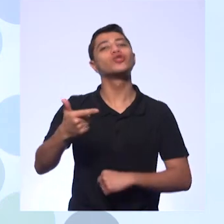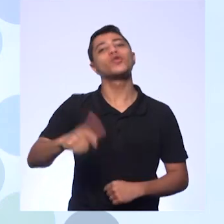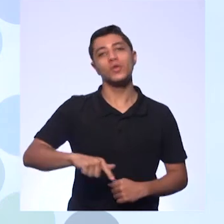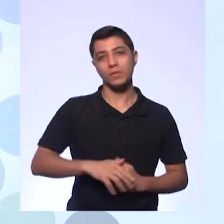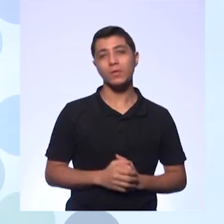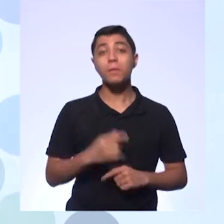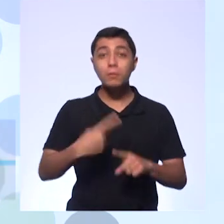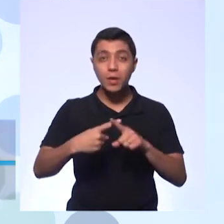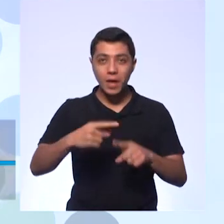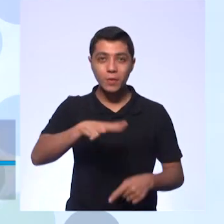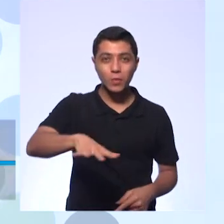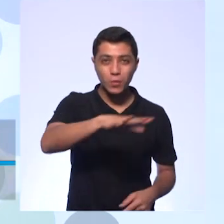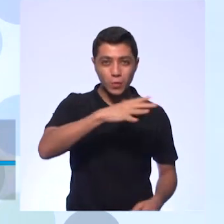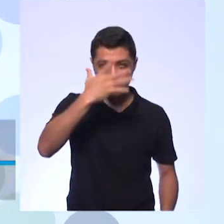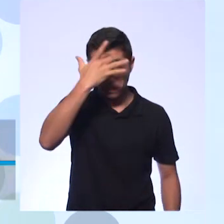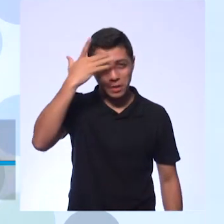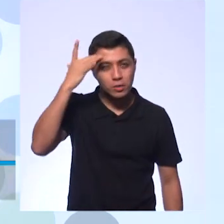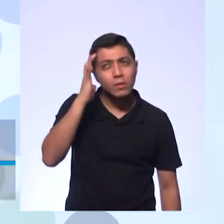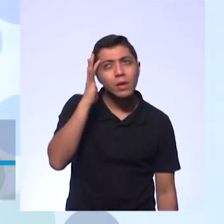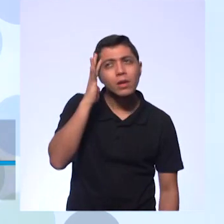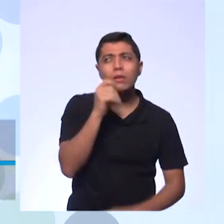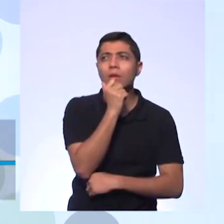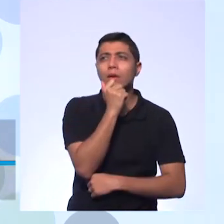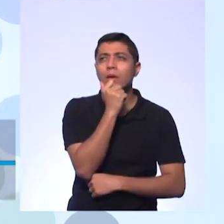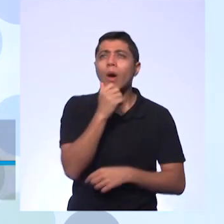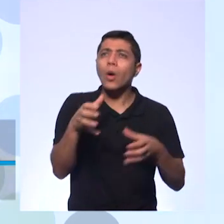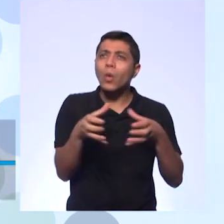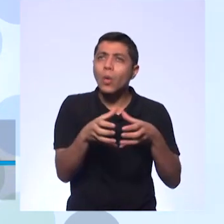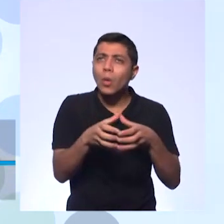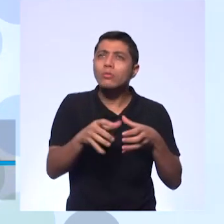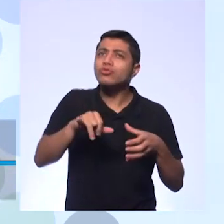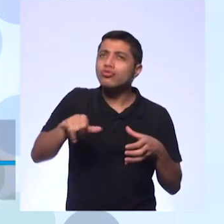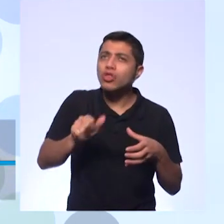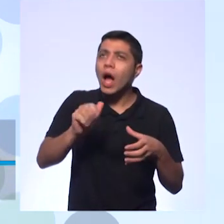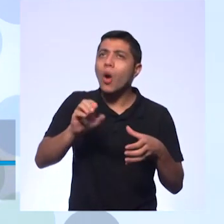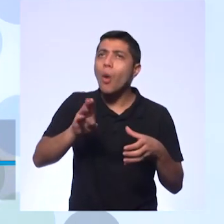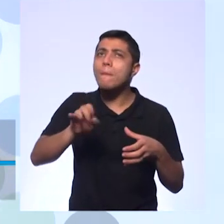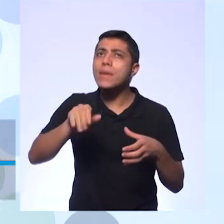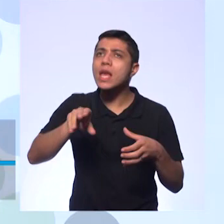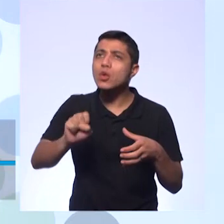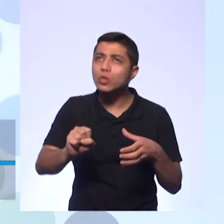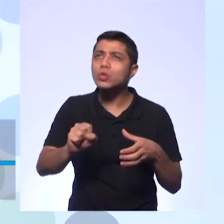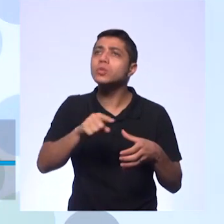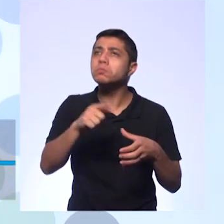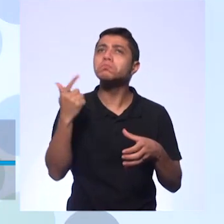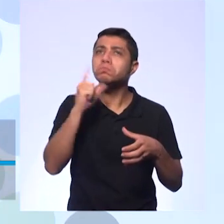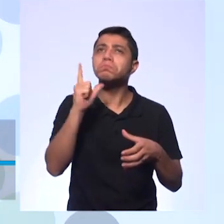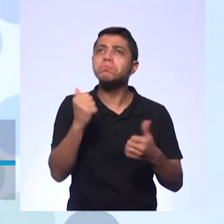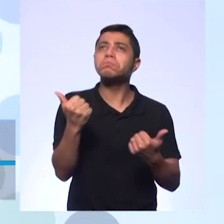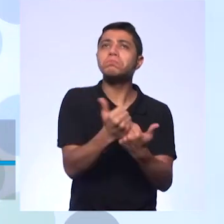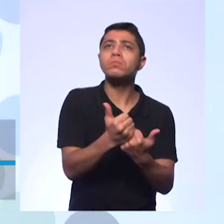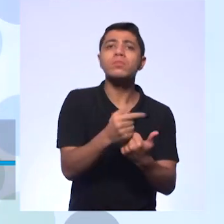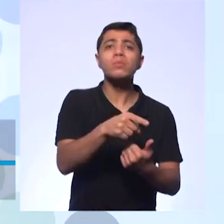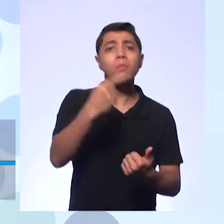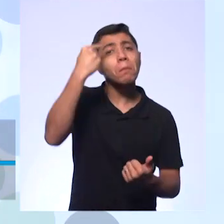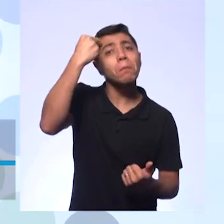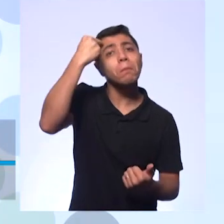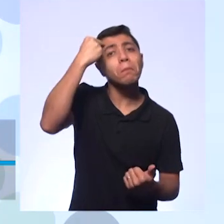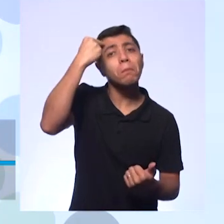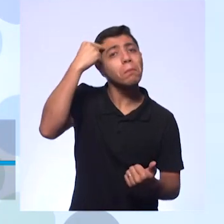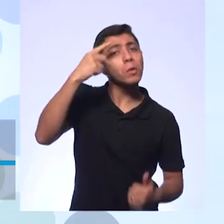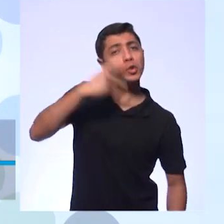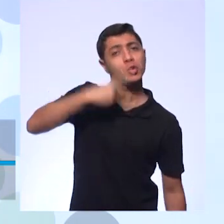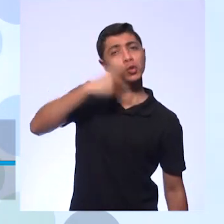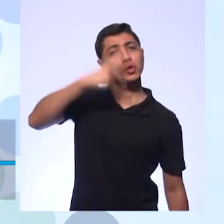poder, transformaram a Revolução Francesa num projeto de poder para eles. Os girondinos depois derrubam os jacobinos para se manter também